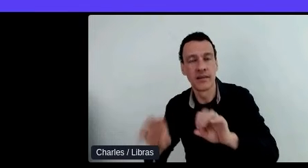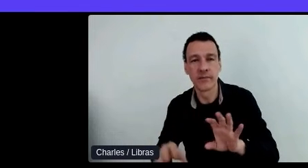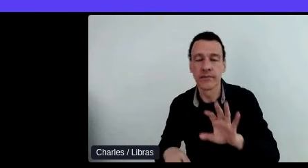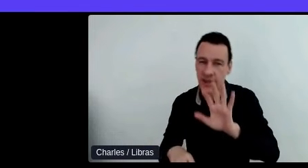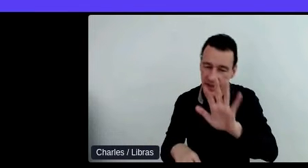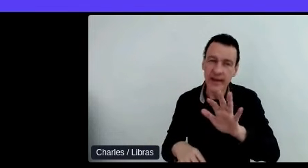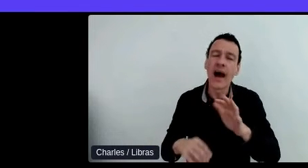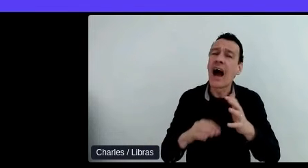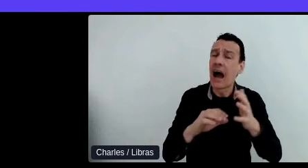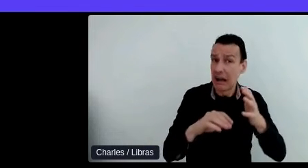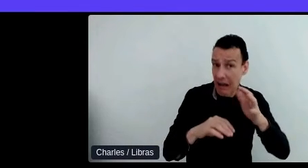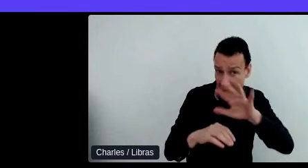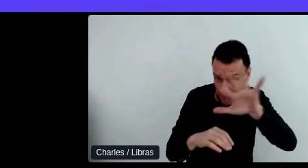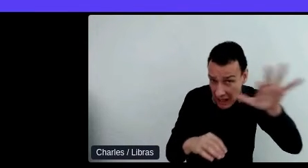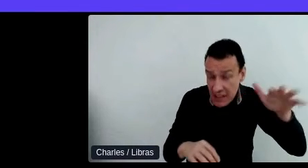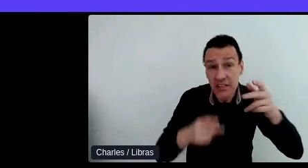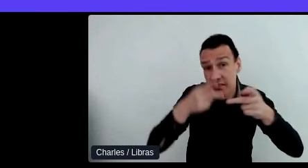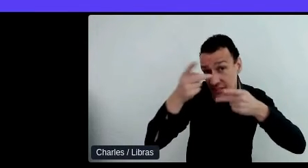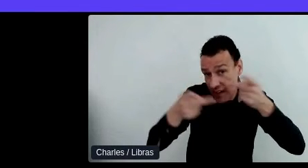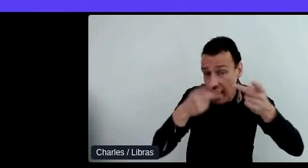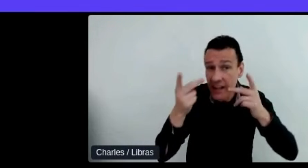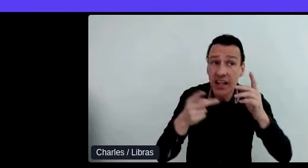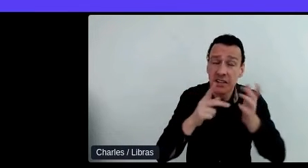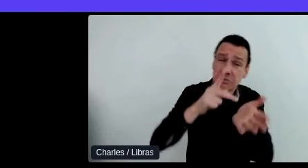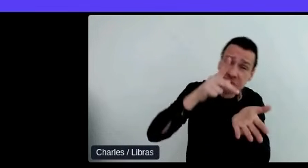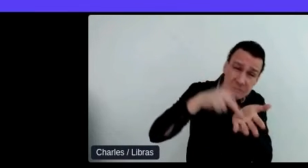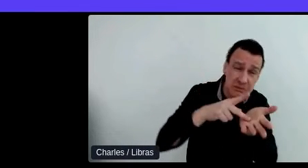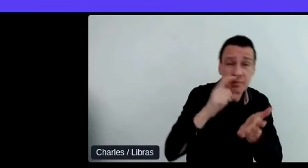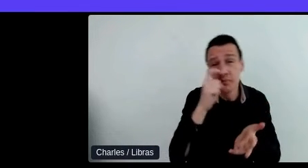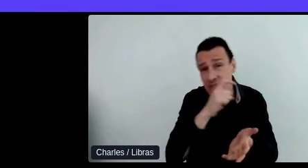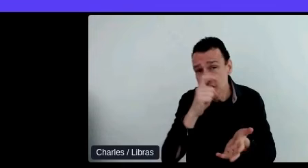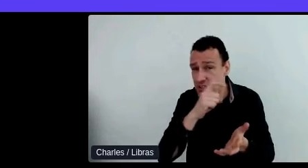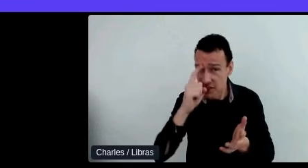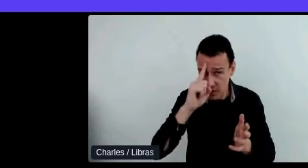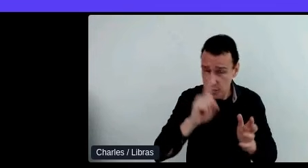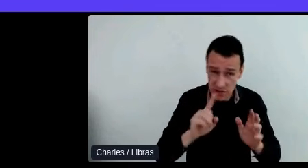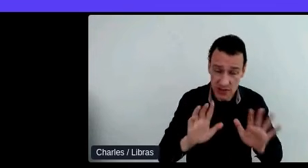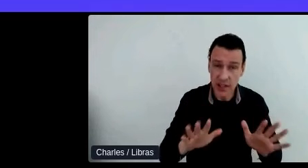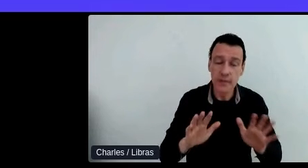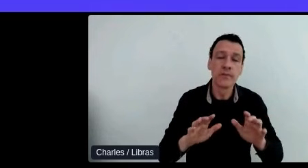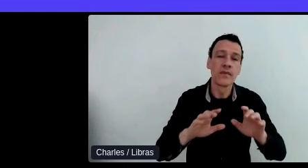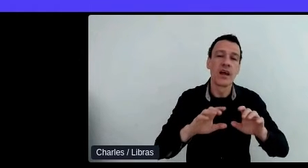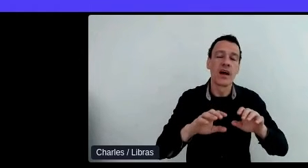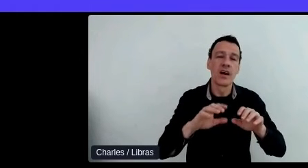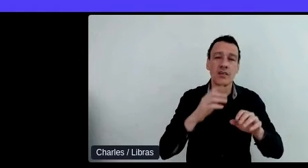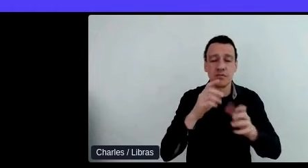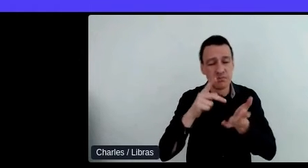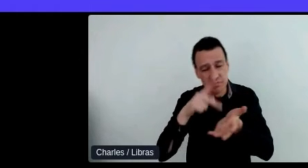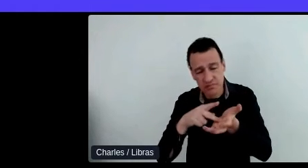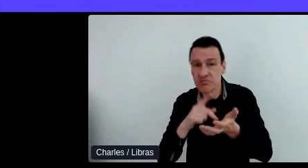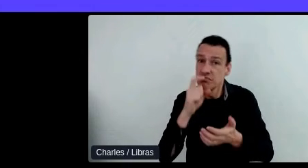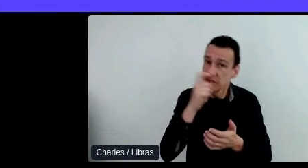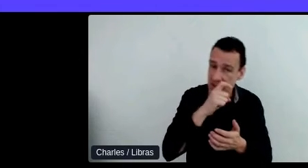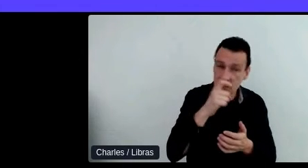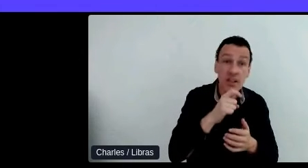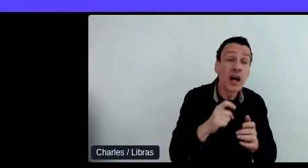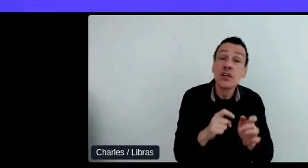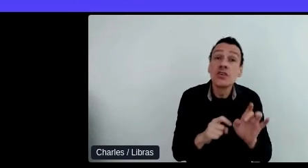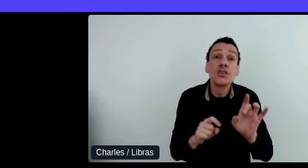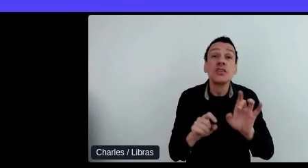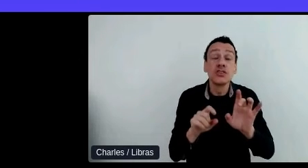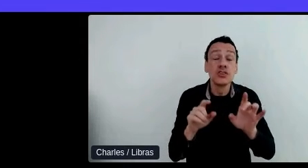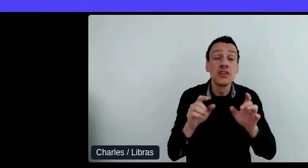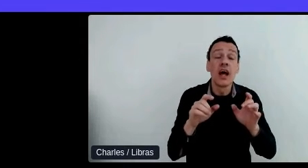que ela conseguiu voltar para o Twitter, mas quem quer que cuidasse dela percebeu rápido e tirou ela do ar de